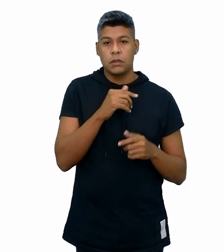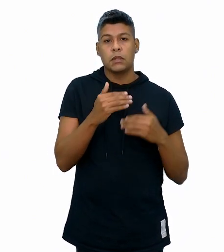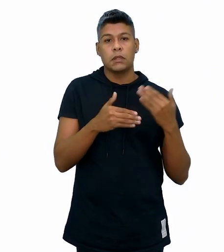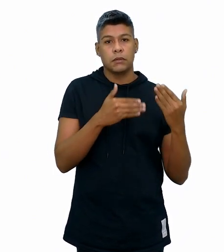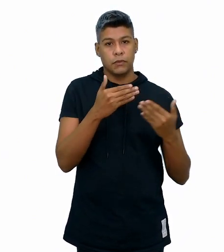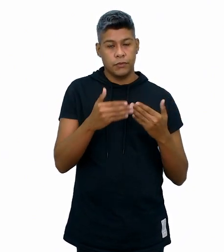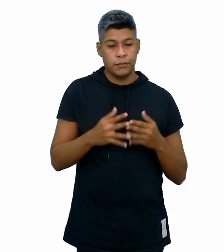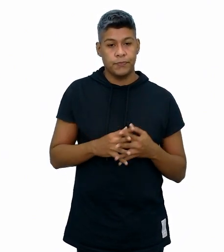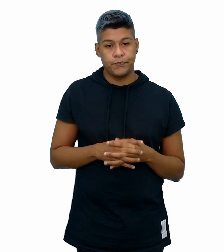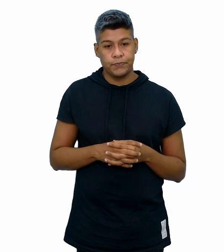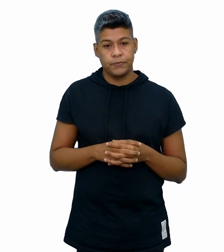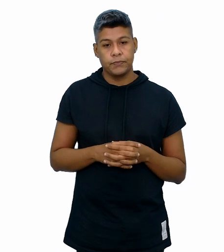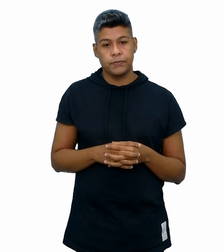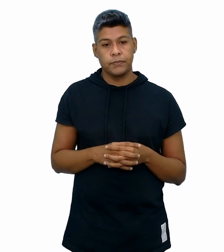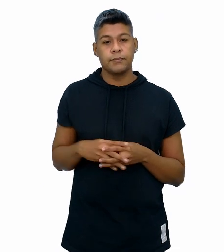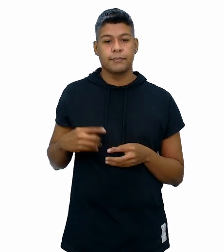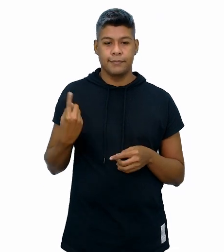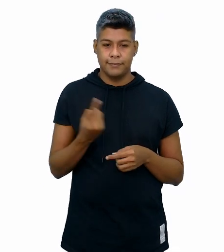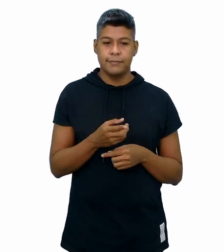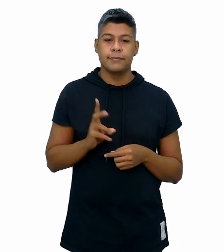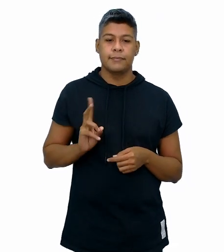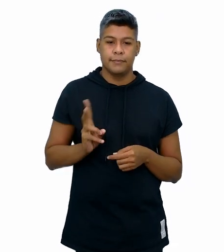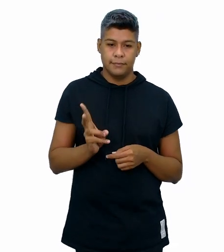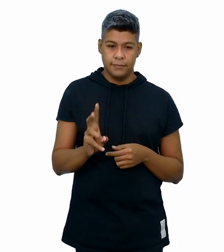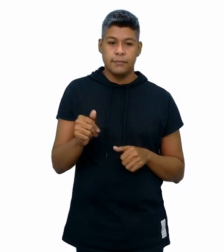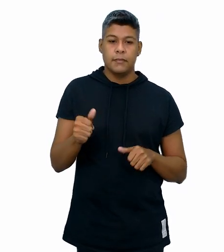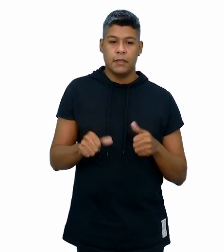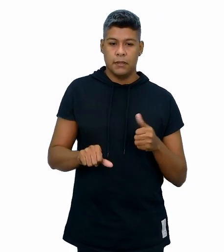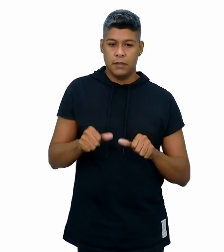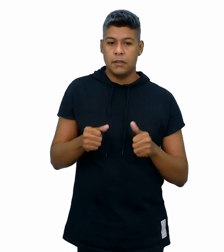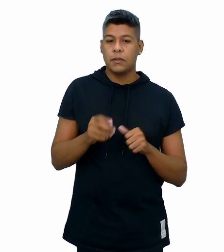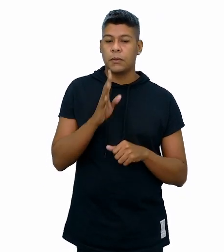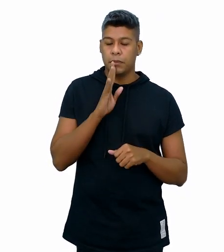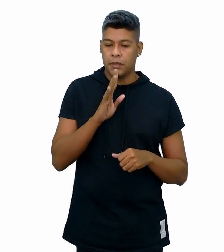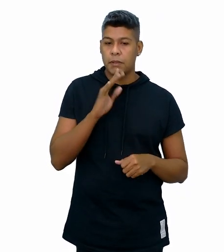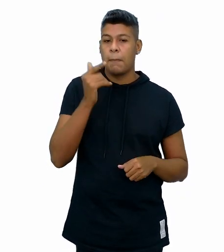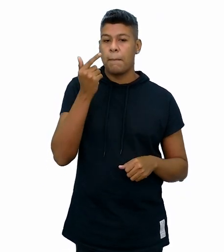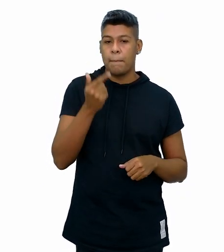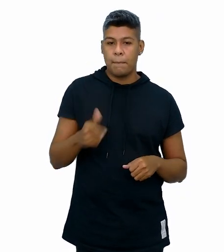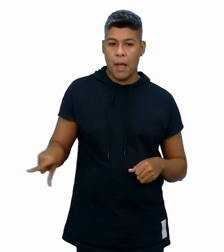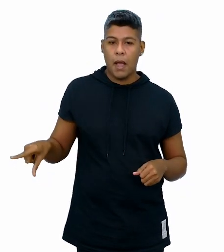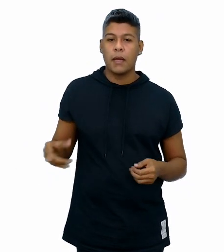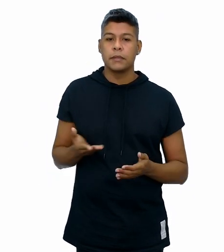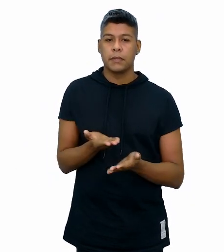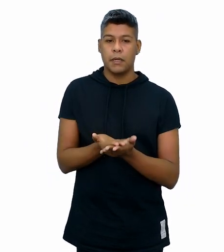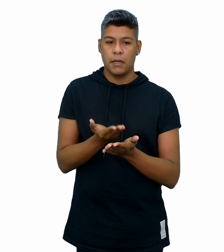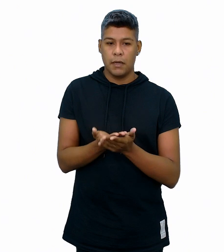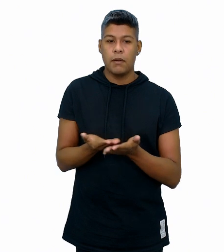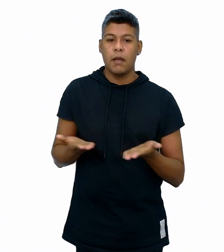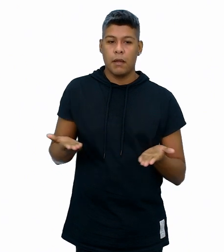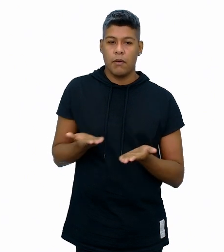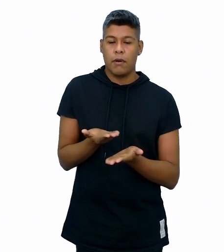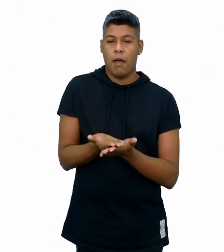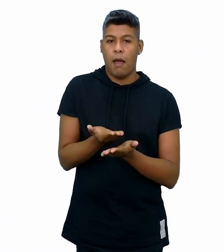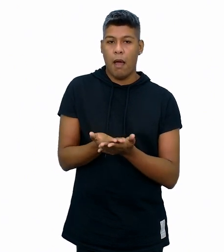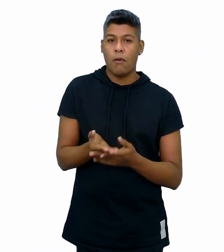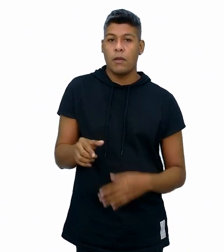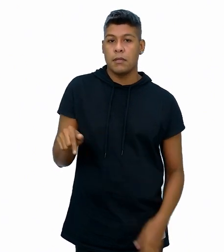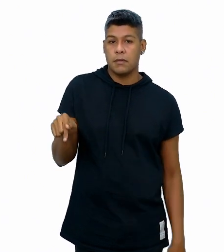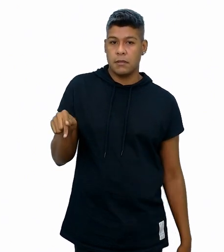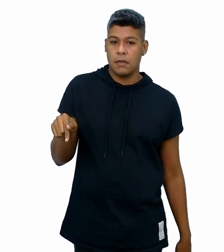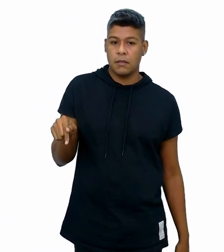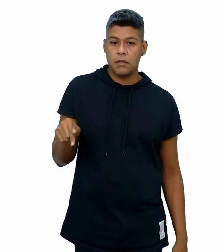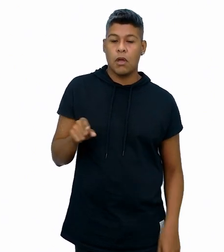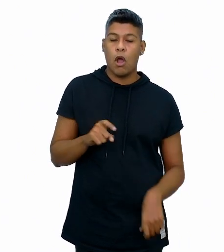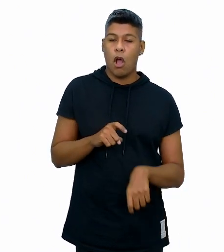desenvolvidas. Bom, nós vamos seguir com nossa análise, conhecendo mais uma aula. Agora, a aula 7, é